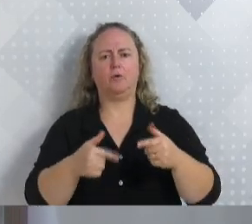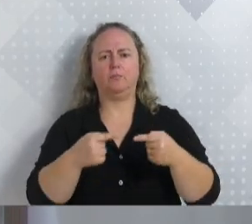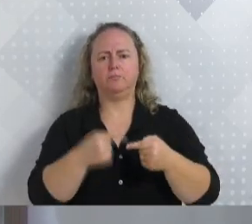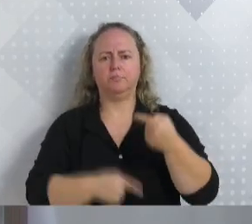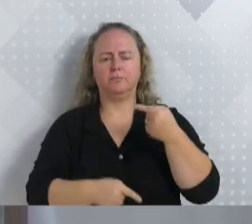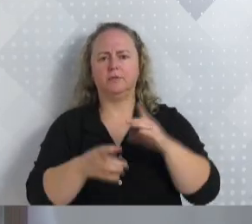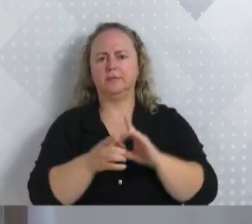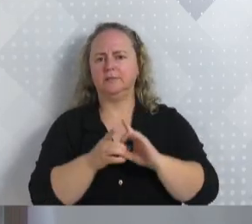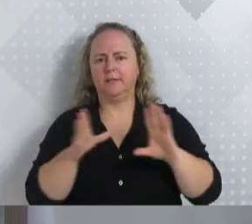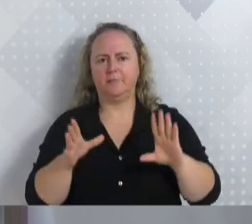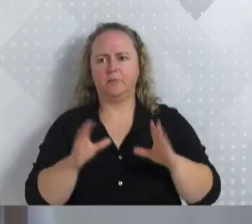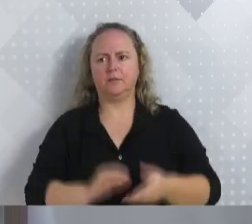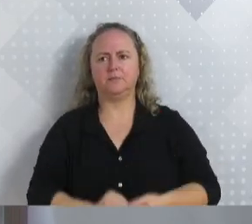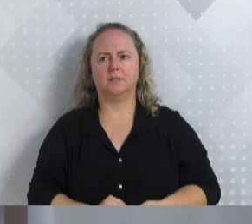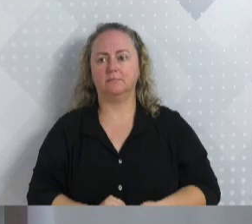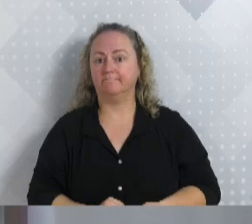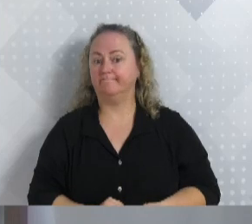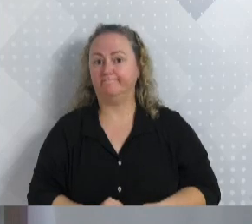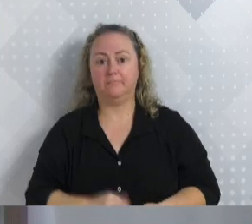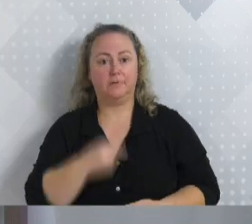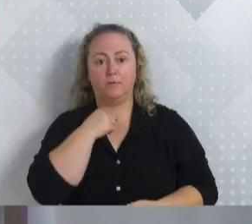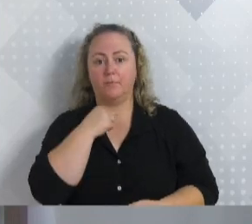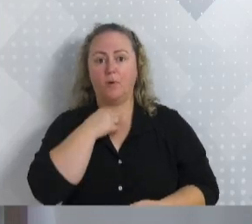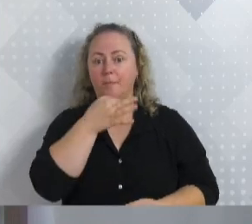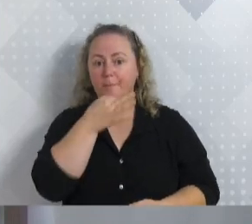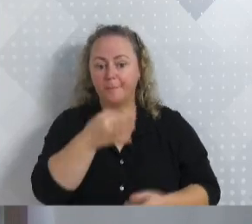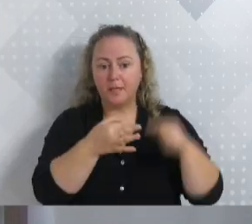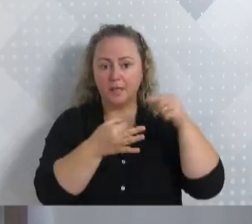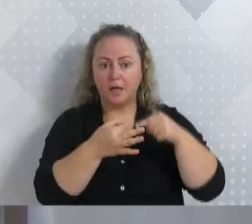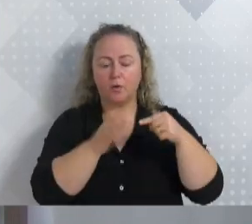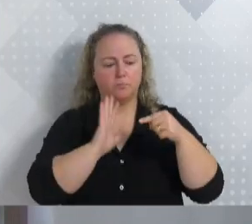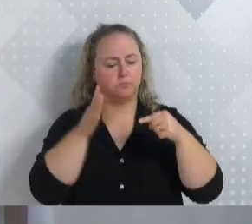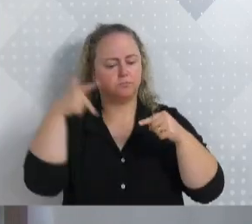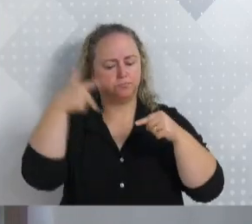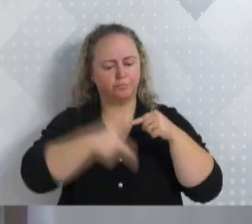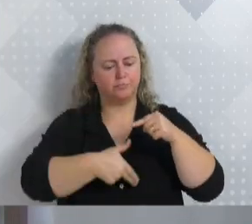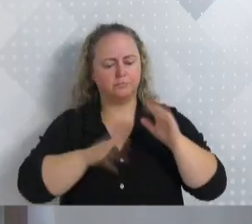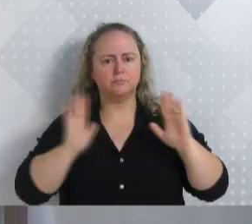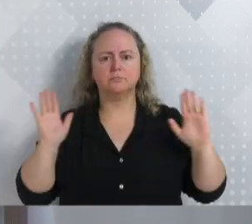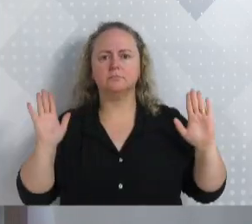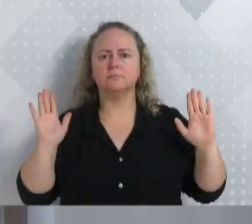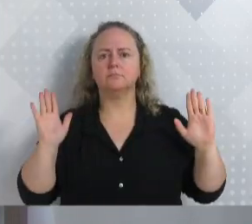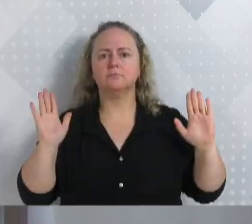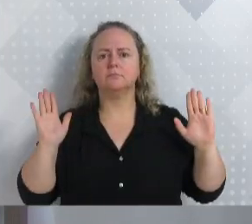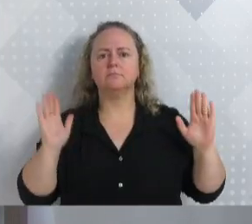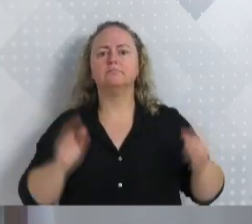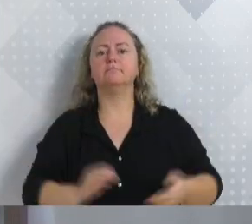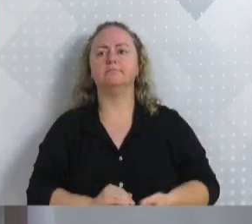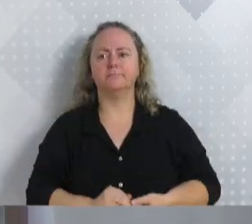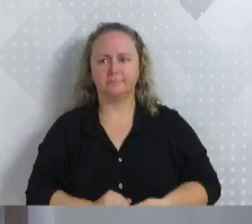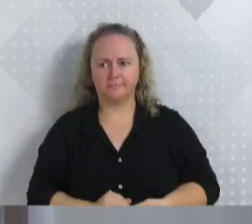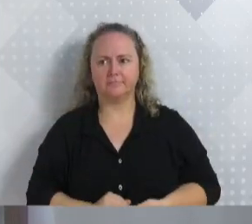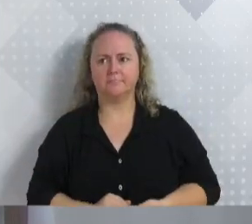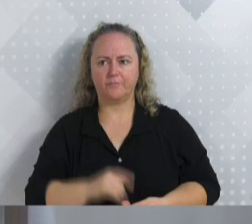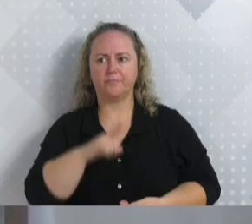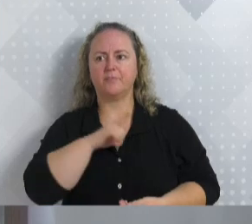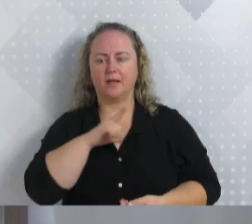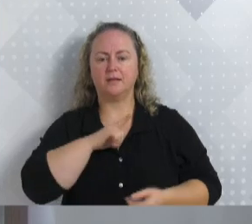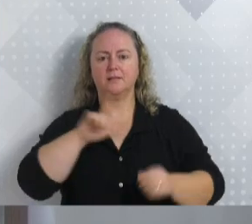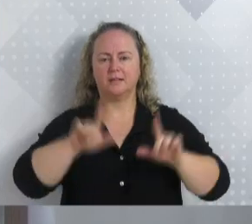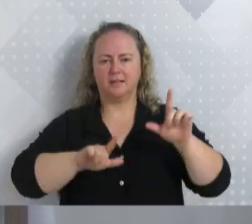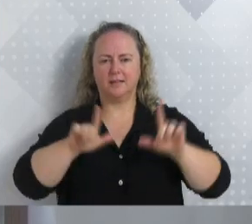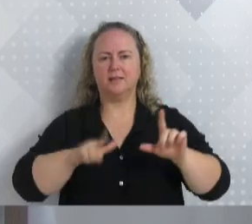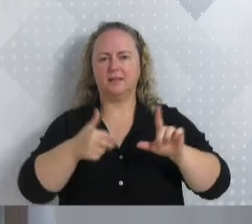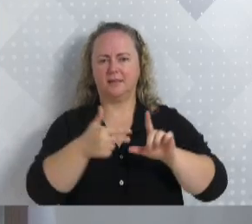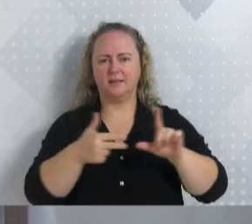gente não pode falar mais, a gente não pode ter opinião, cara. Fui julgado aí por um veículo de imprensa por conta de uma opinião. Até quero pedir desculpa aí